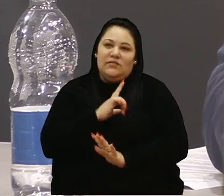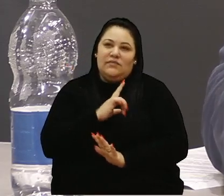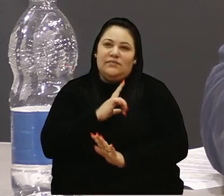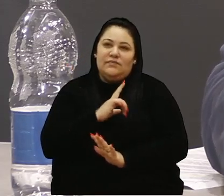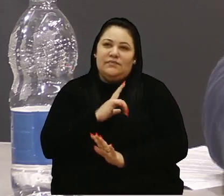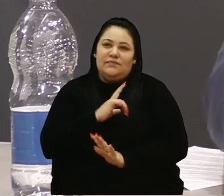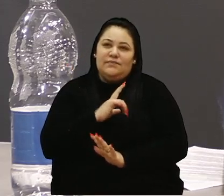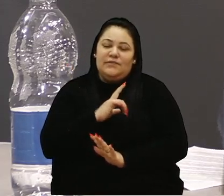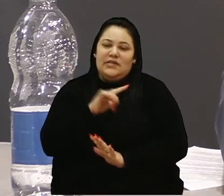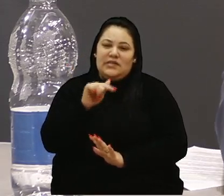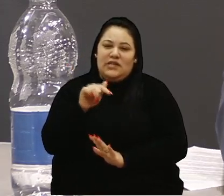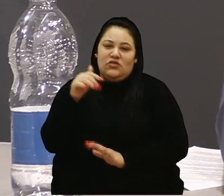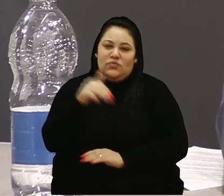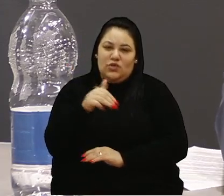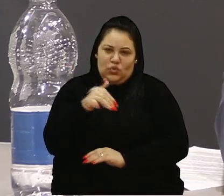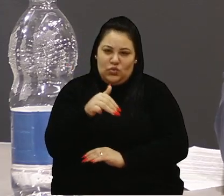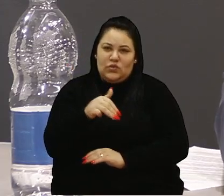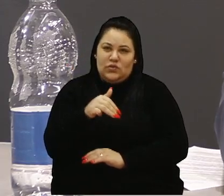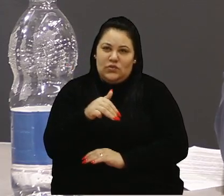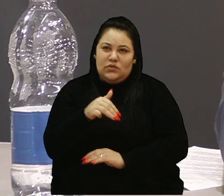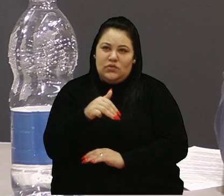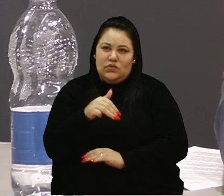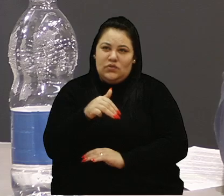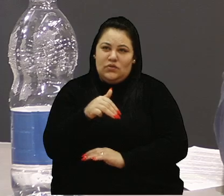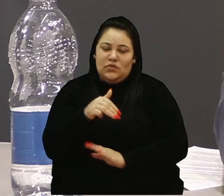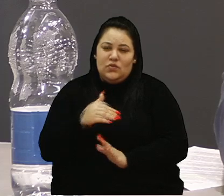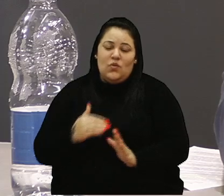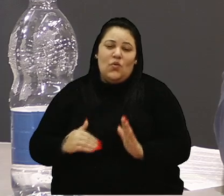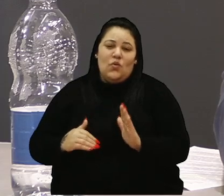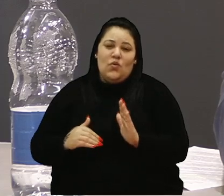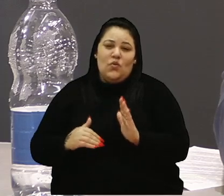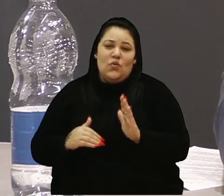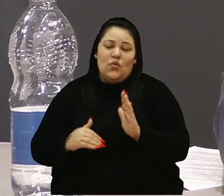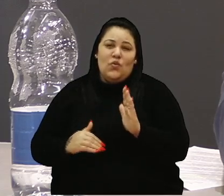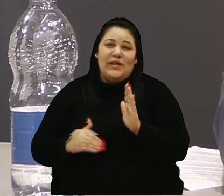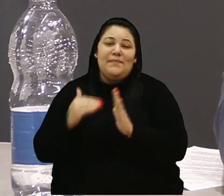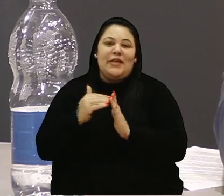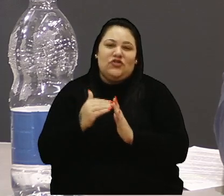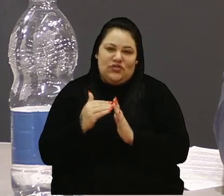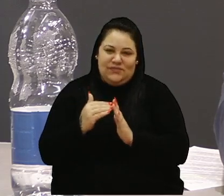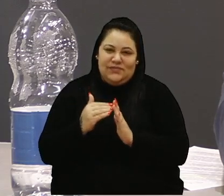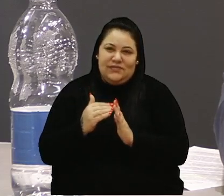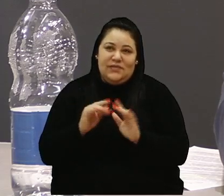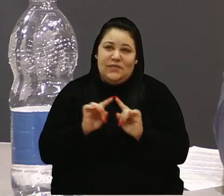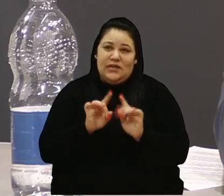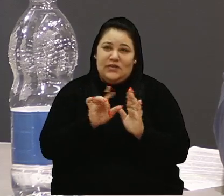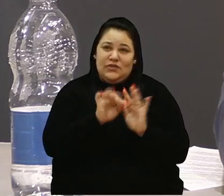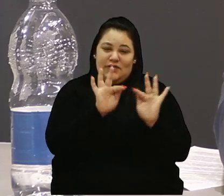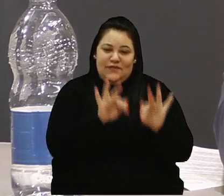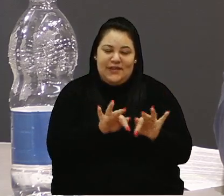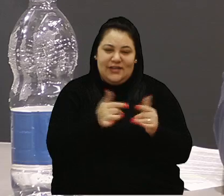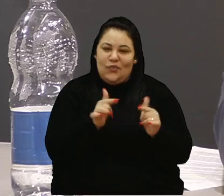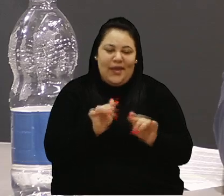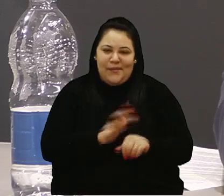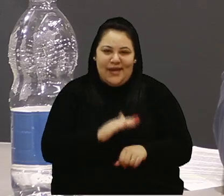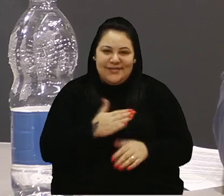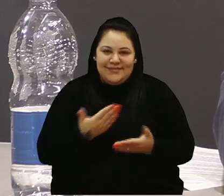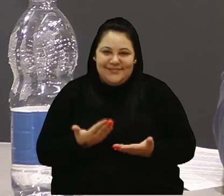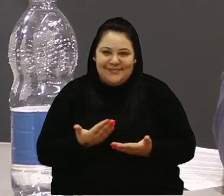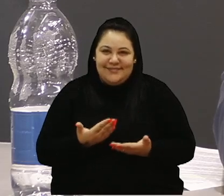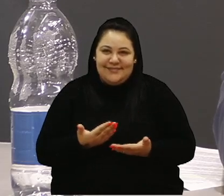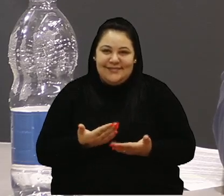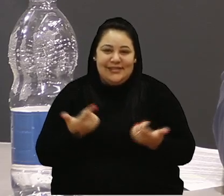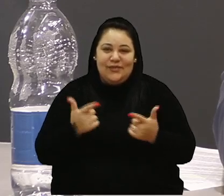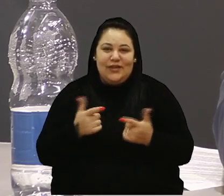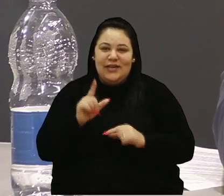tem 7 minutos de tolerância, né? Só que depois que acaba, tu não tem mais tolerância. Então, e tu não tem a